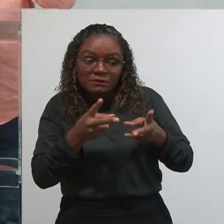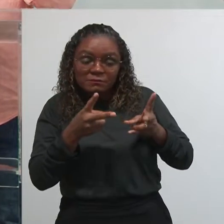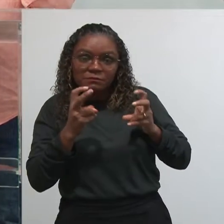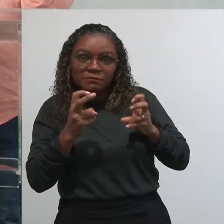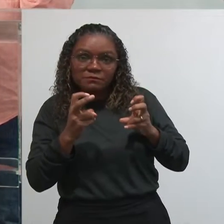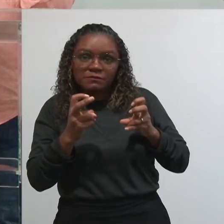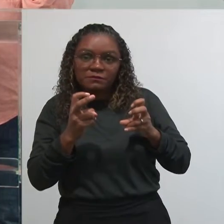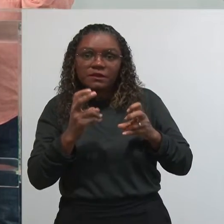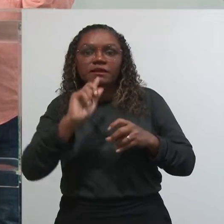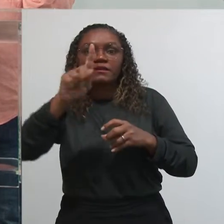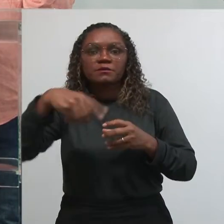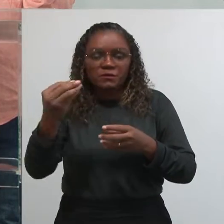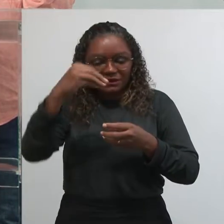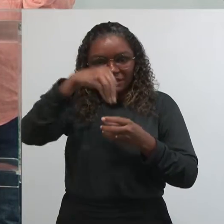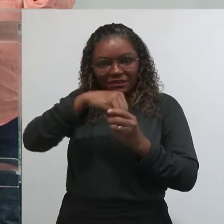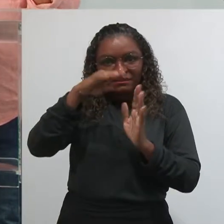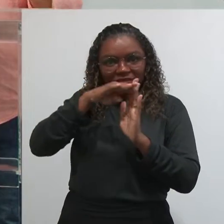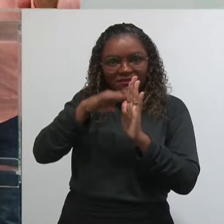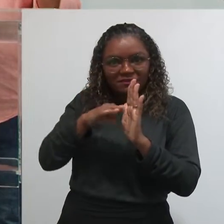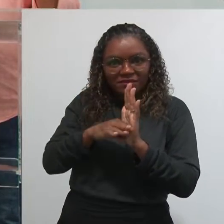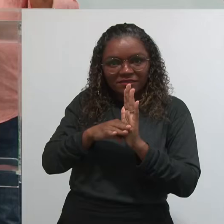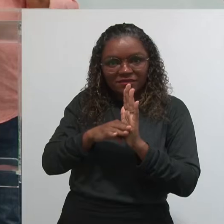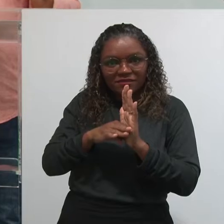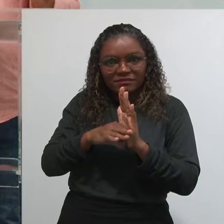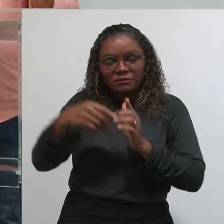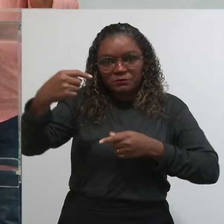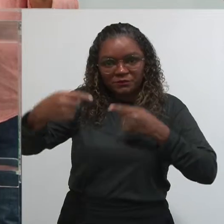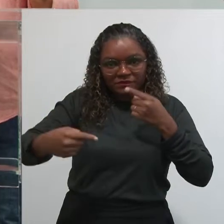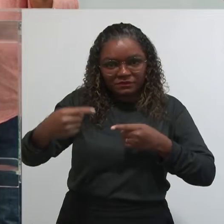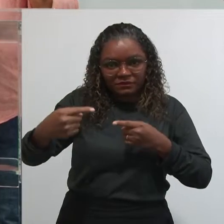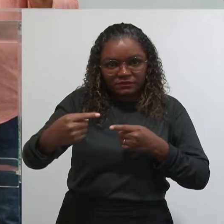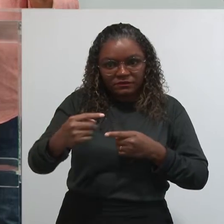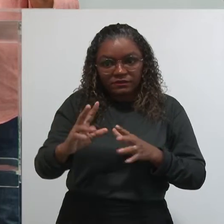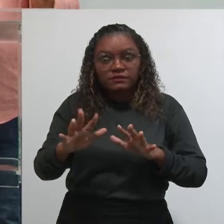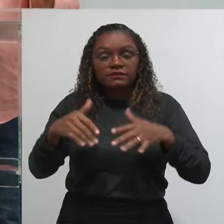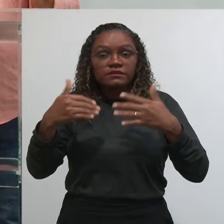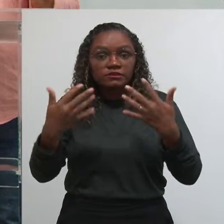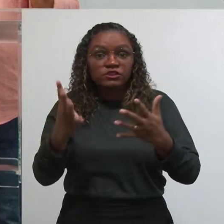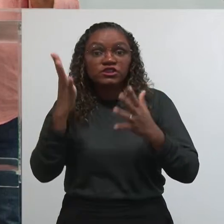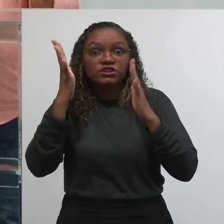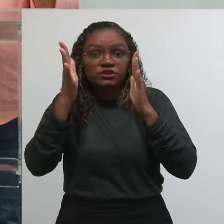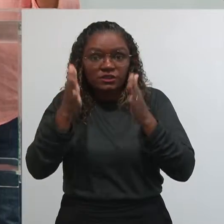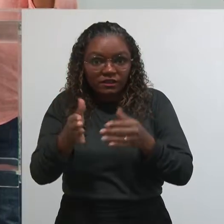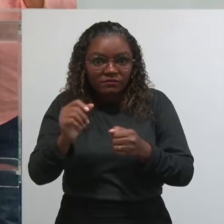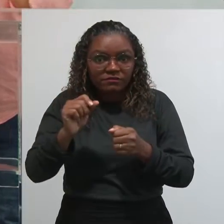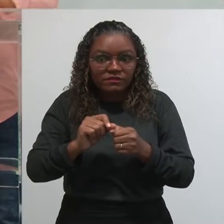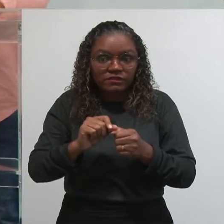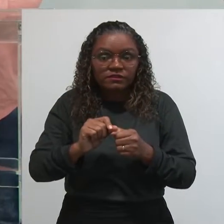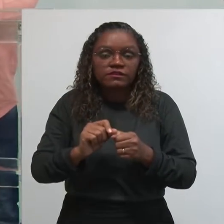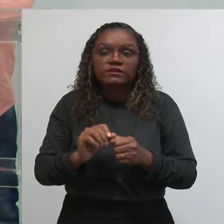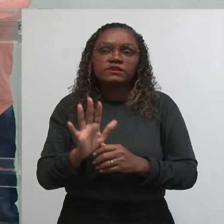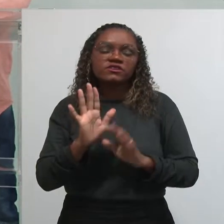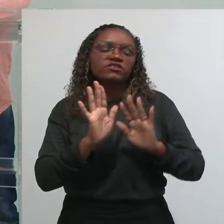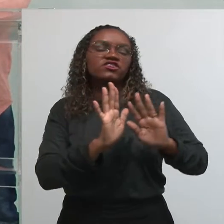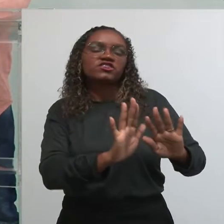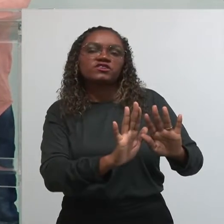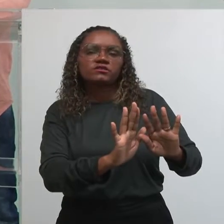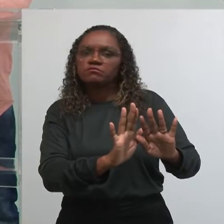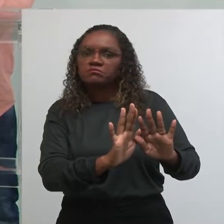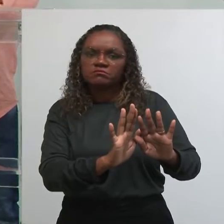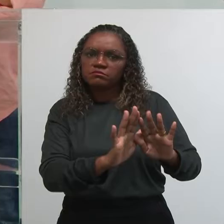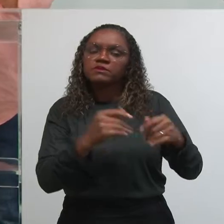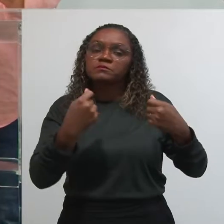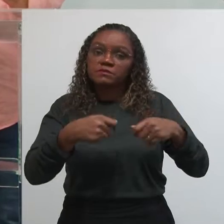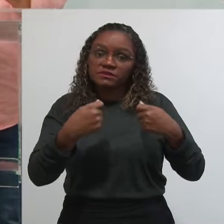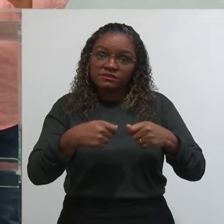e que nós incluímos na agenda, tá? Então, uma vez identificado e incluído na agenda, eu não posso simplesmente deixar ele lá,